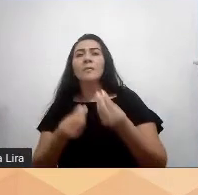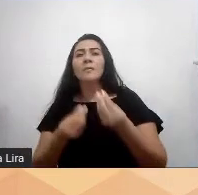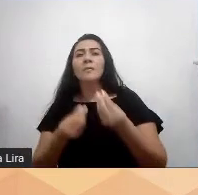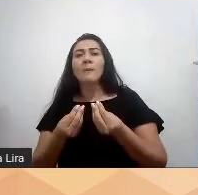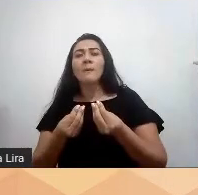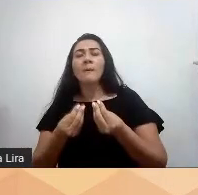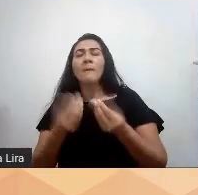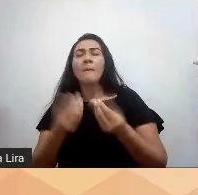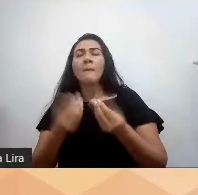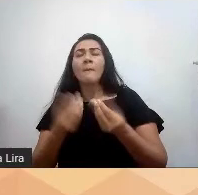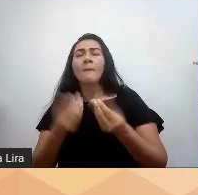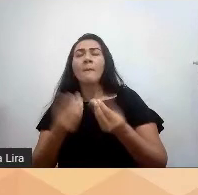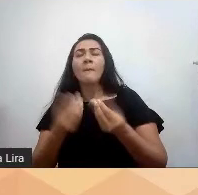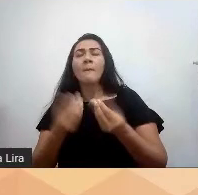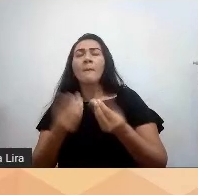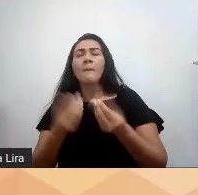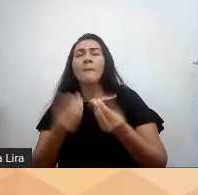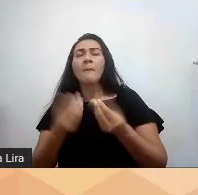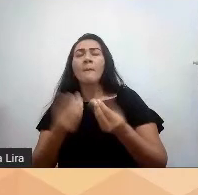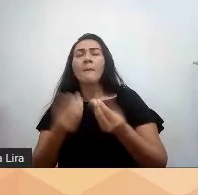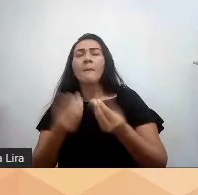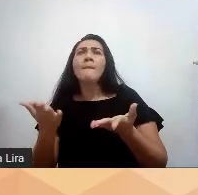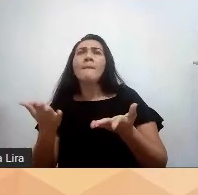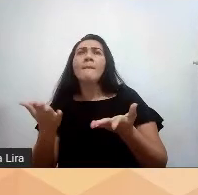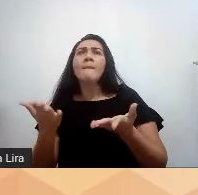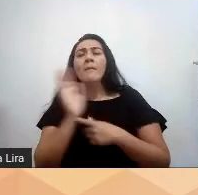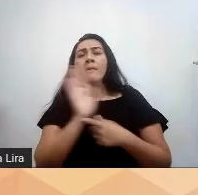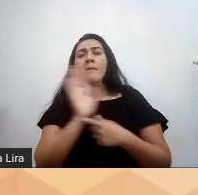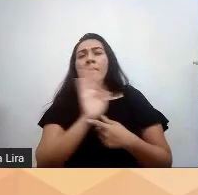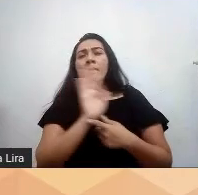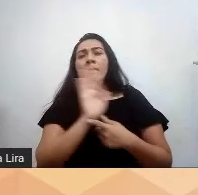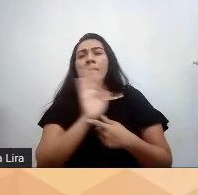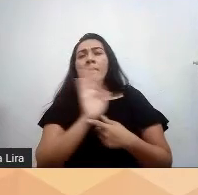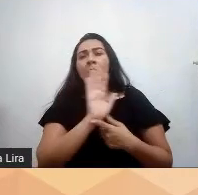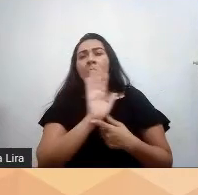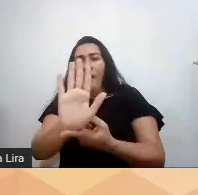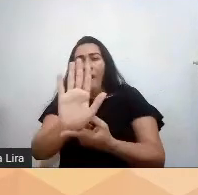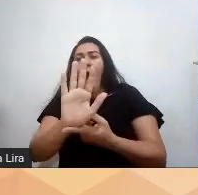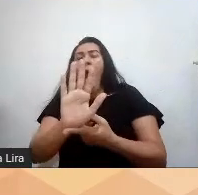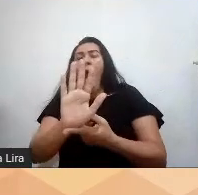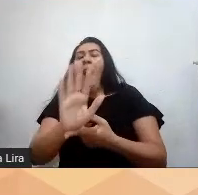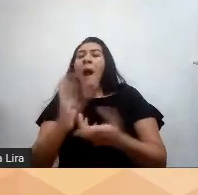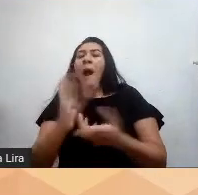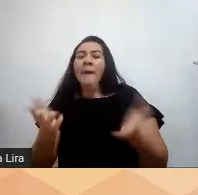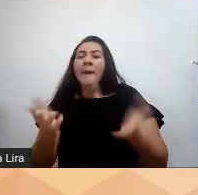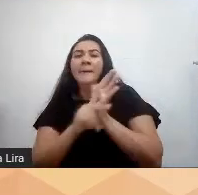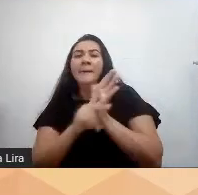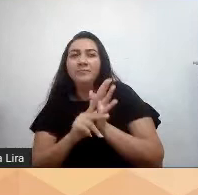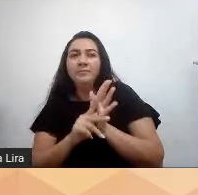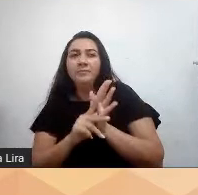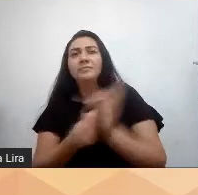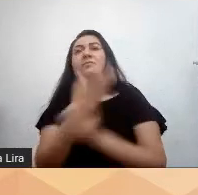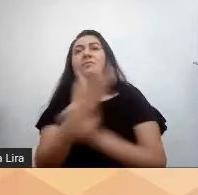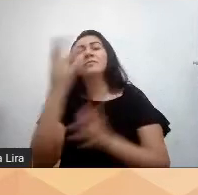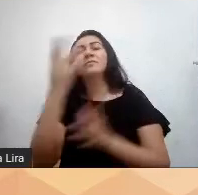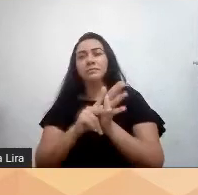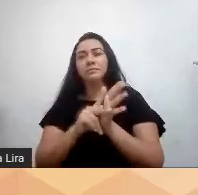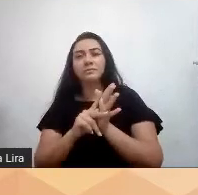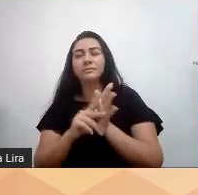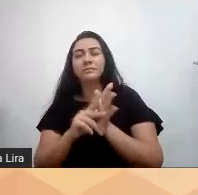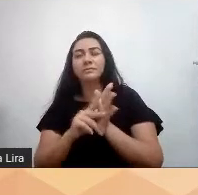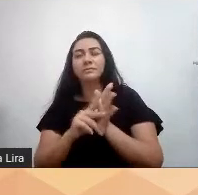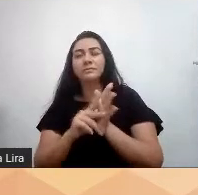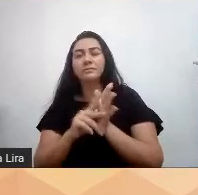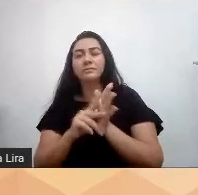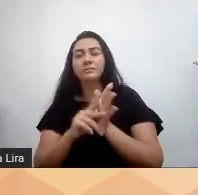né? Nós estamos fazendo um projeto, elaborando um projeto para auxiliar a instituição através das